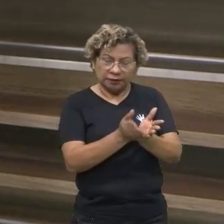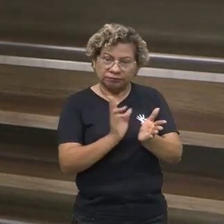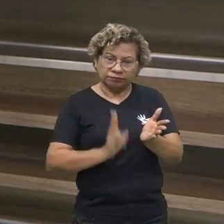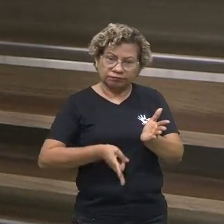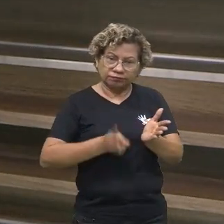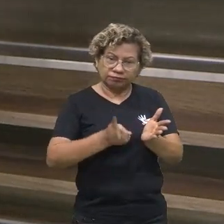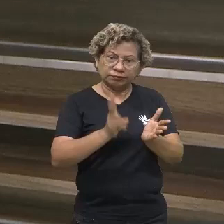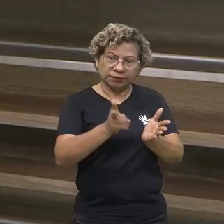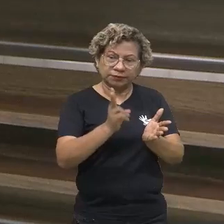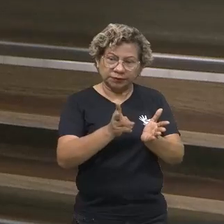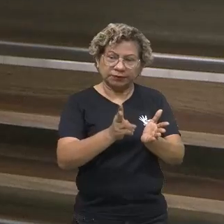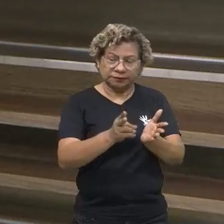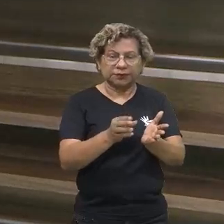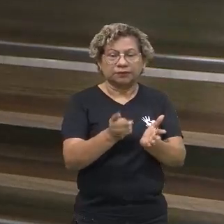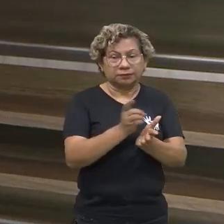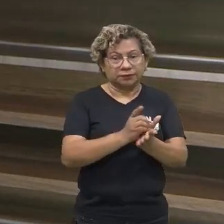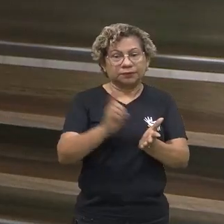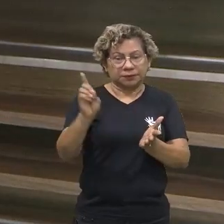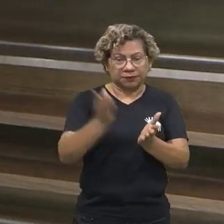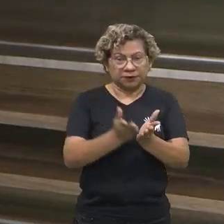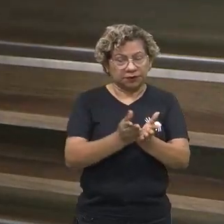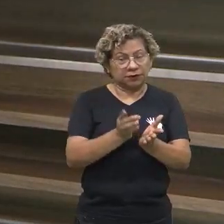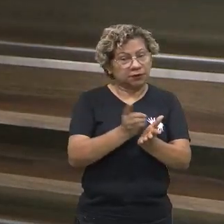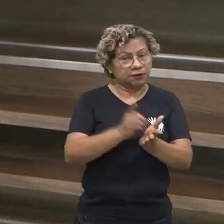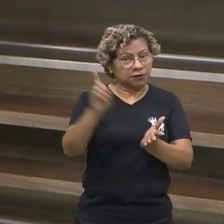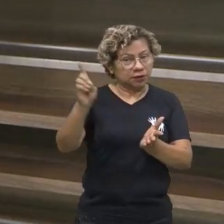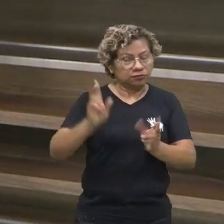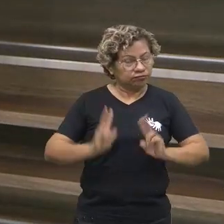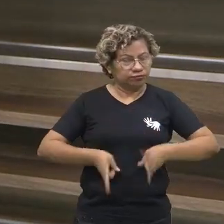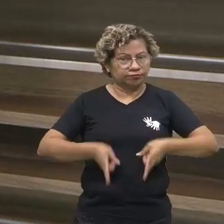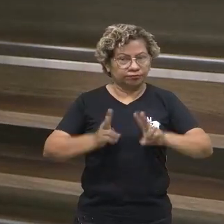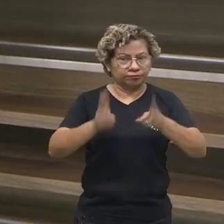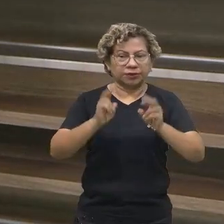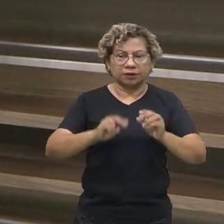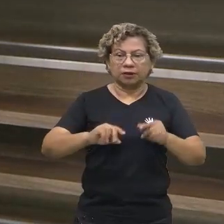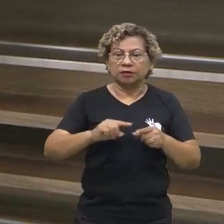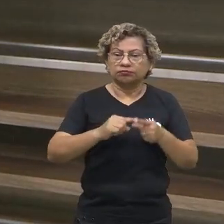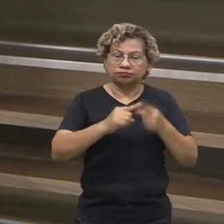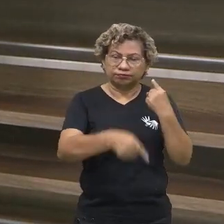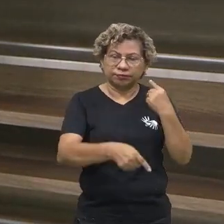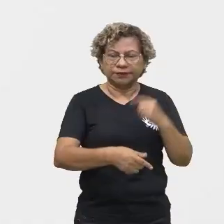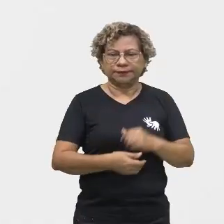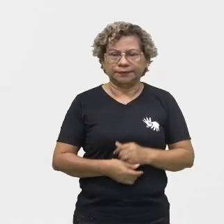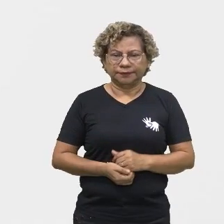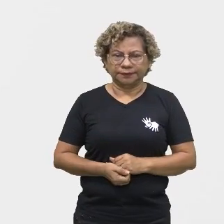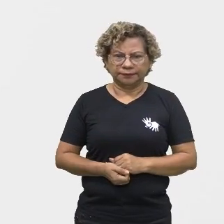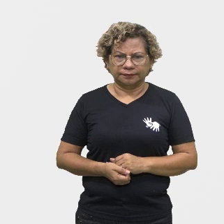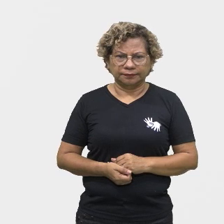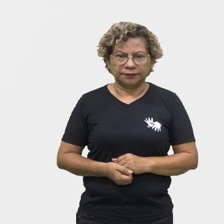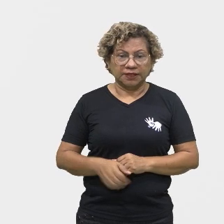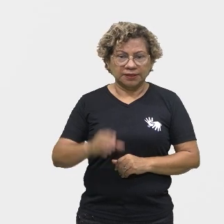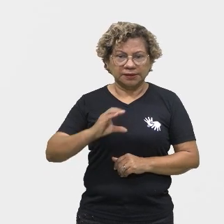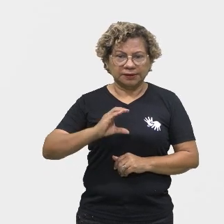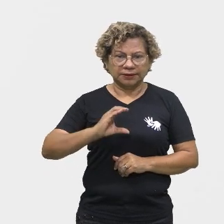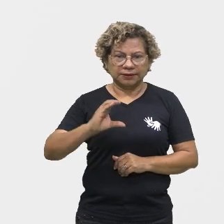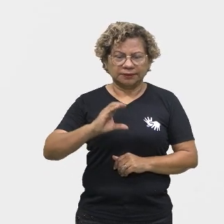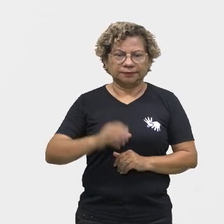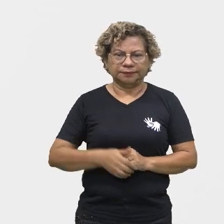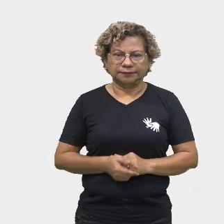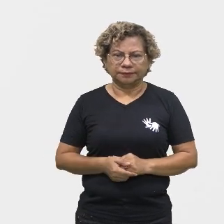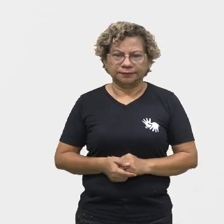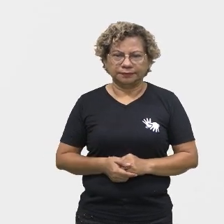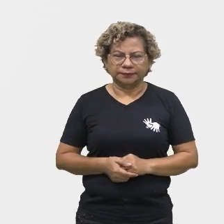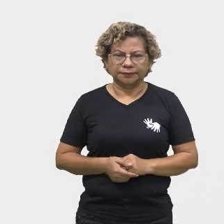é aplicado à realidade atual. Então, esta aqui também caiu fora. Vamos para a próxima? Que